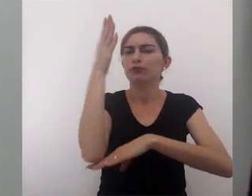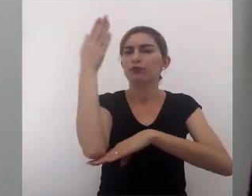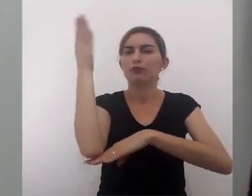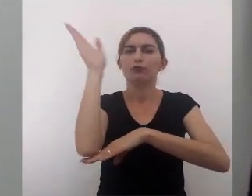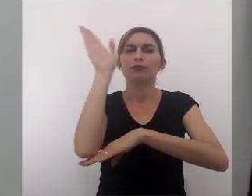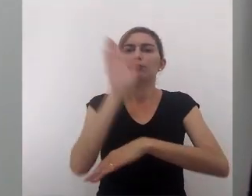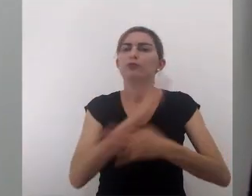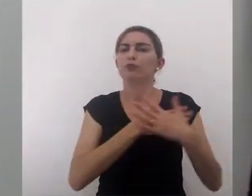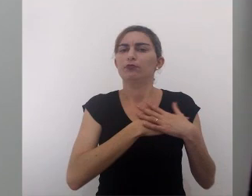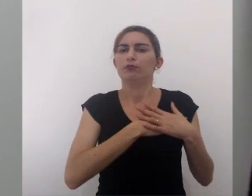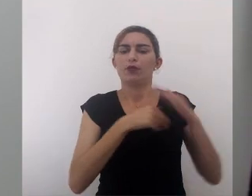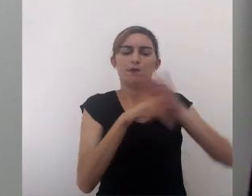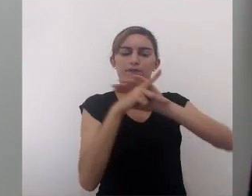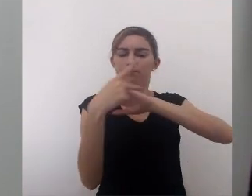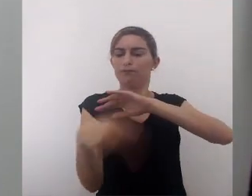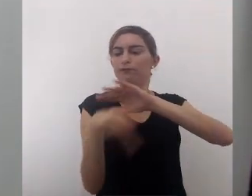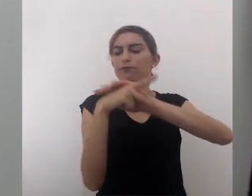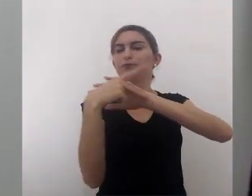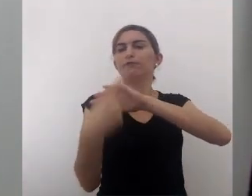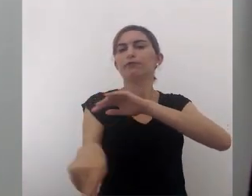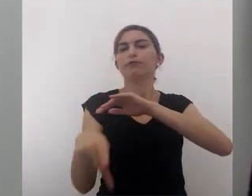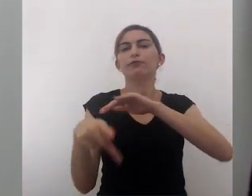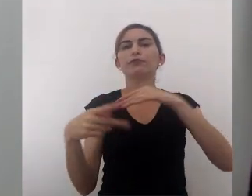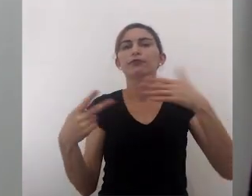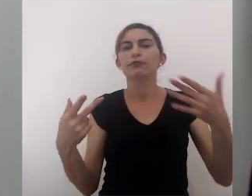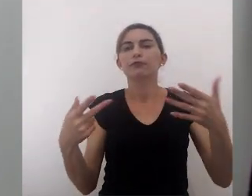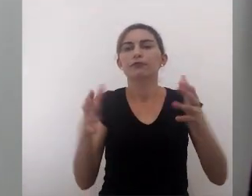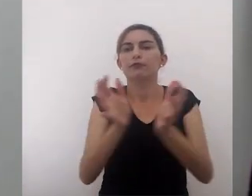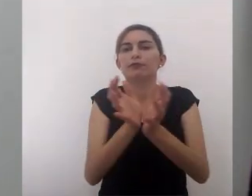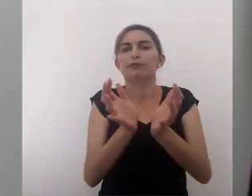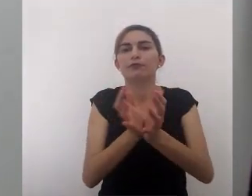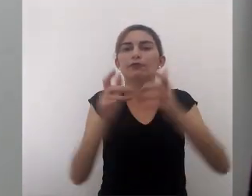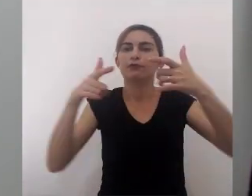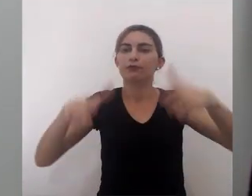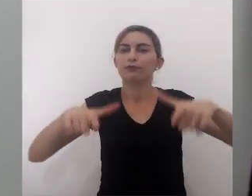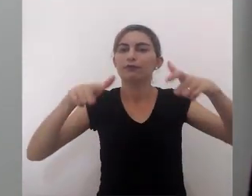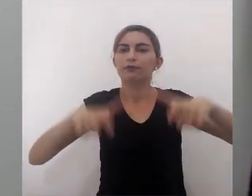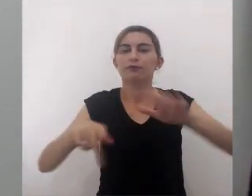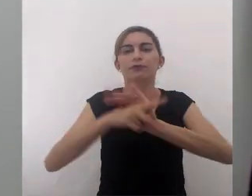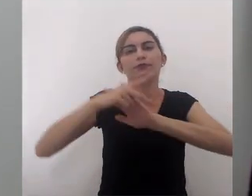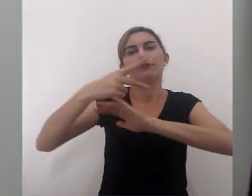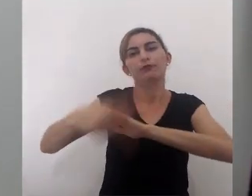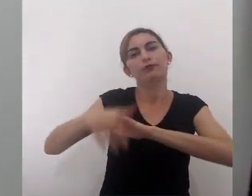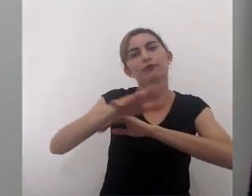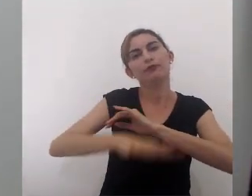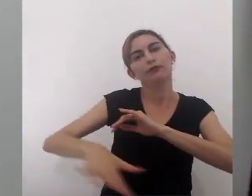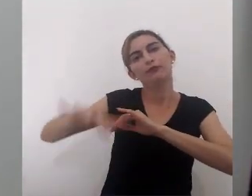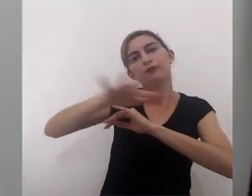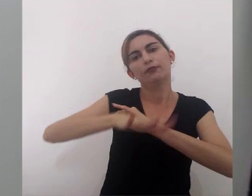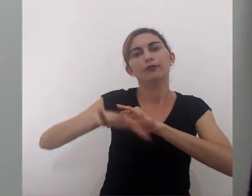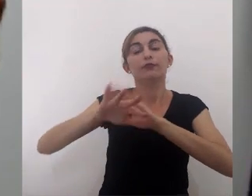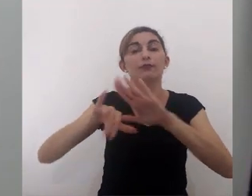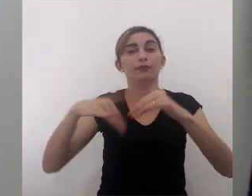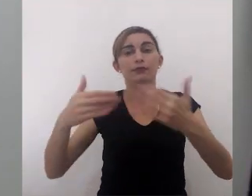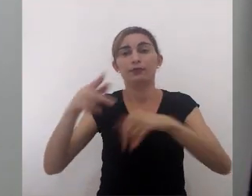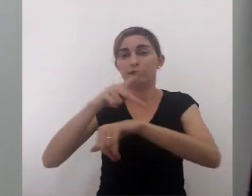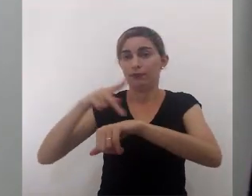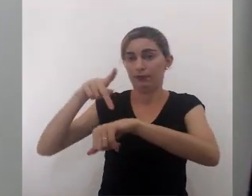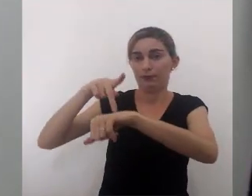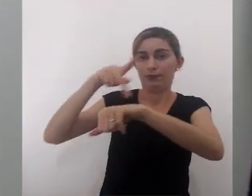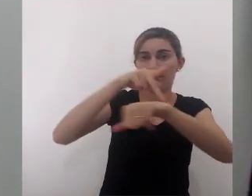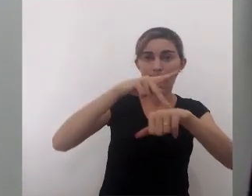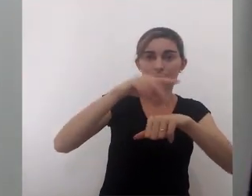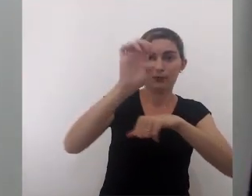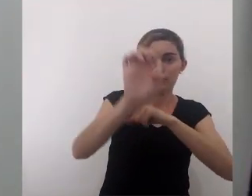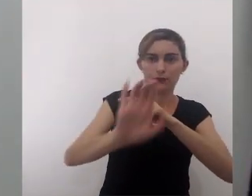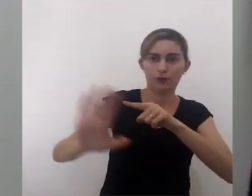o pertencimento, é o pertencer àquele grupo, àquele território, fazer parte daquele território. Então os países